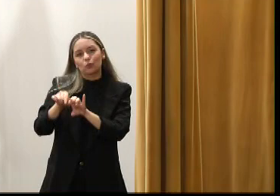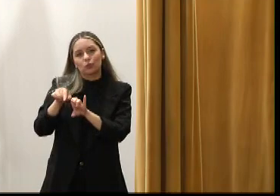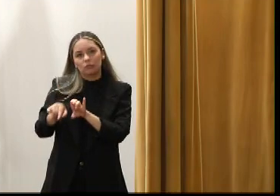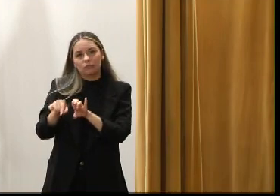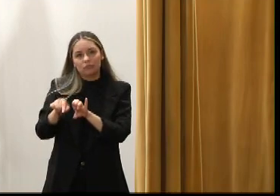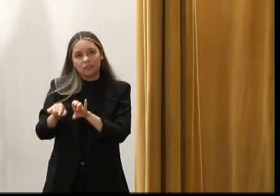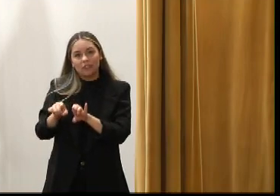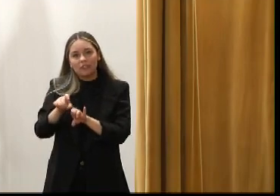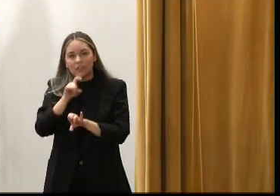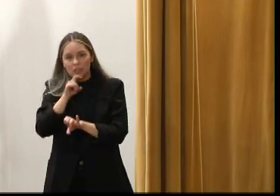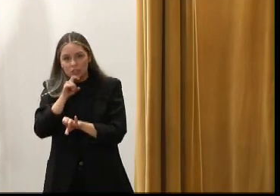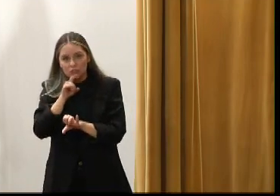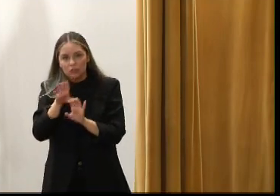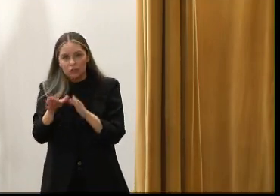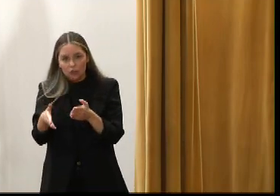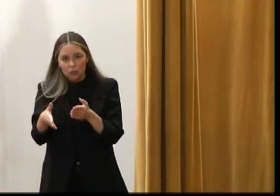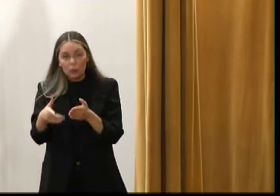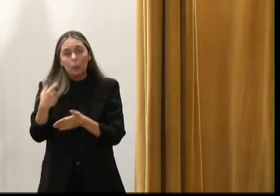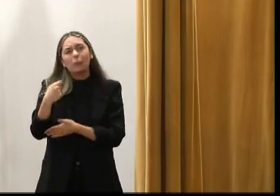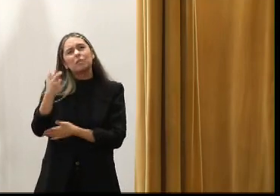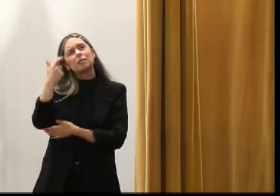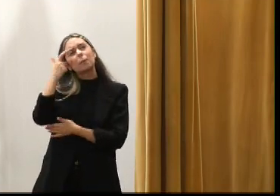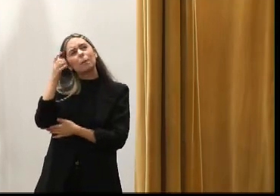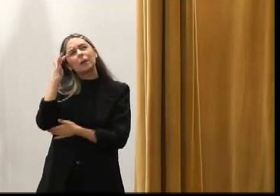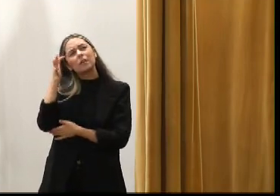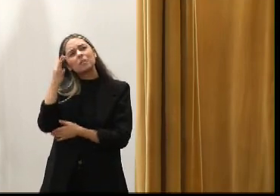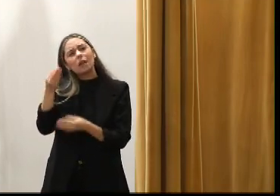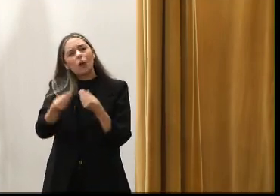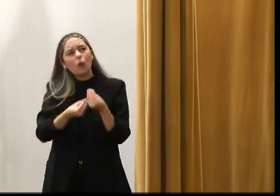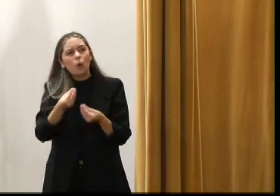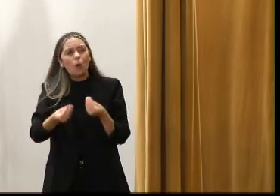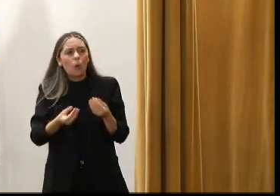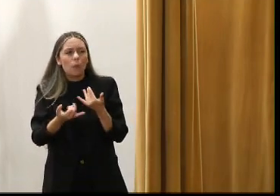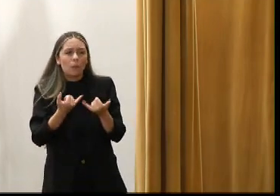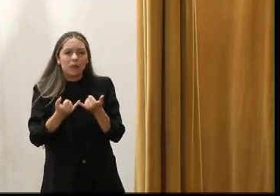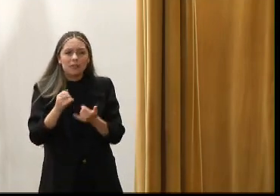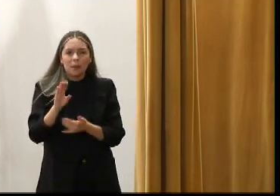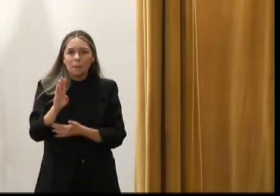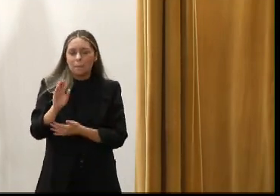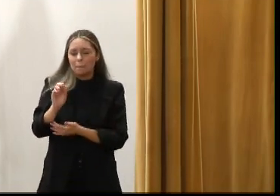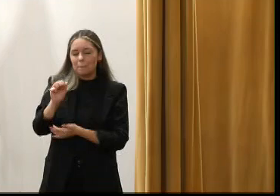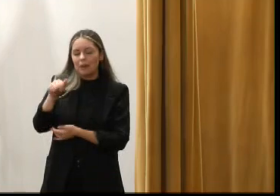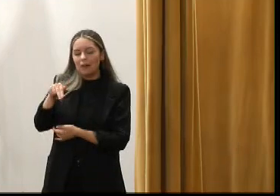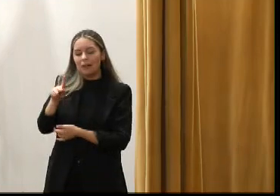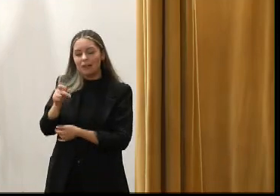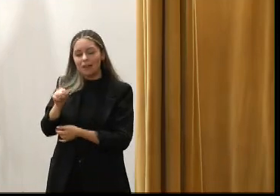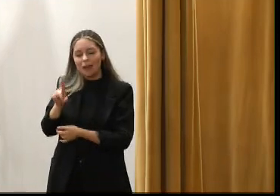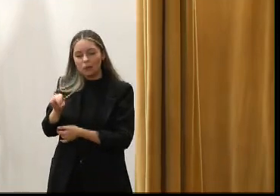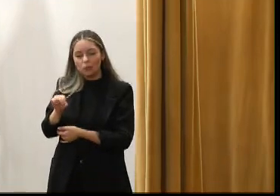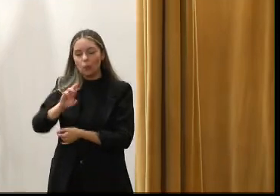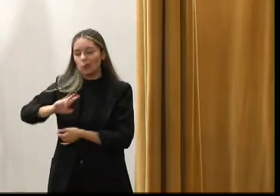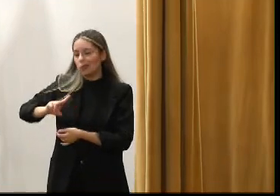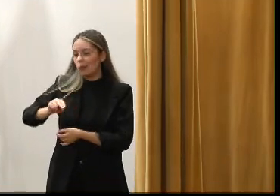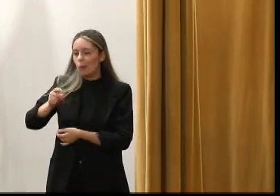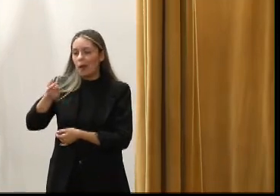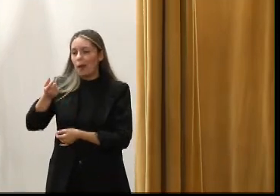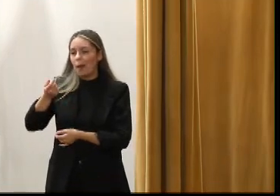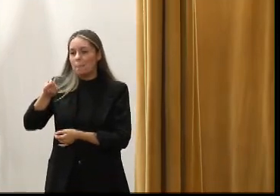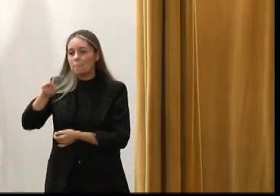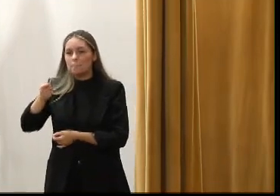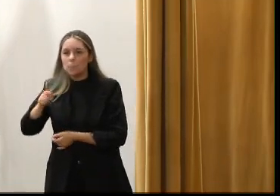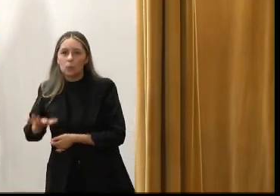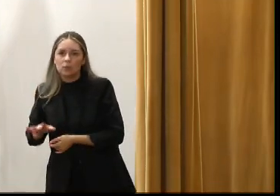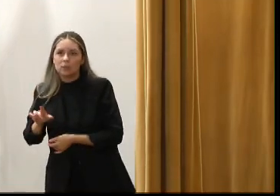infraestrutura verde. Eu preciso pensar um banhado não como uma área de baixo custo na cidade.